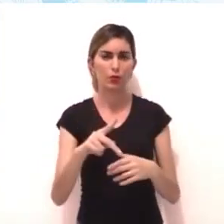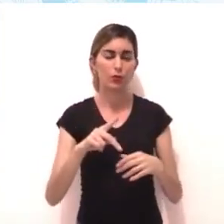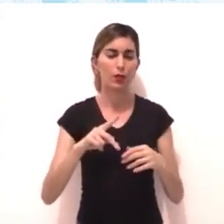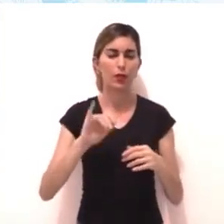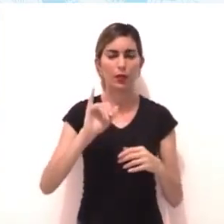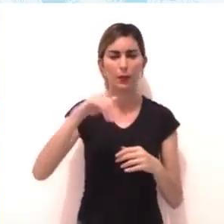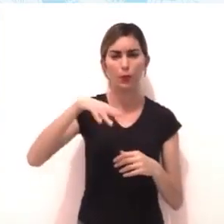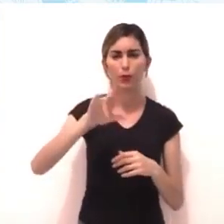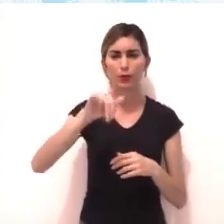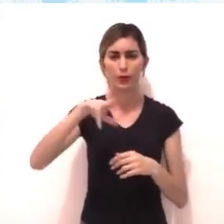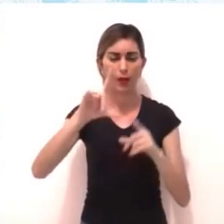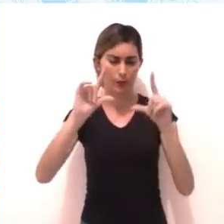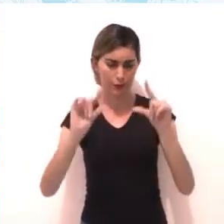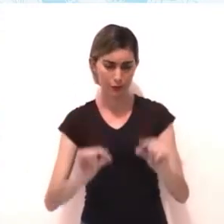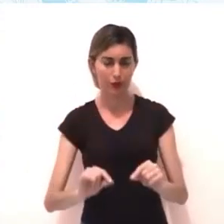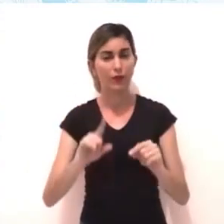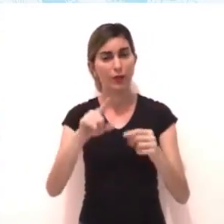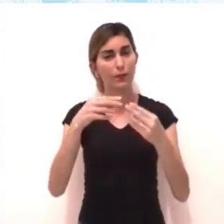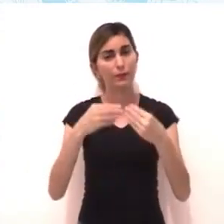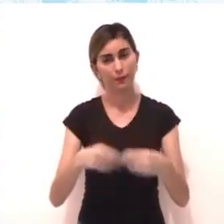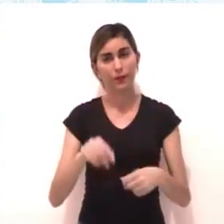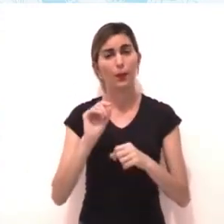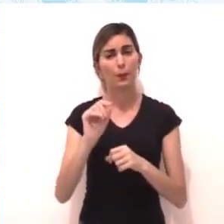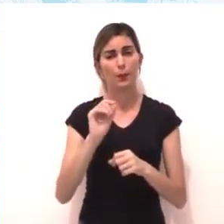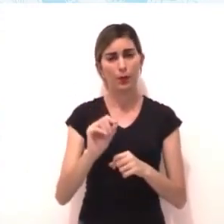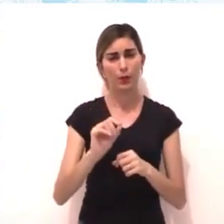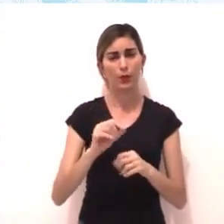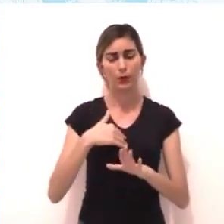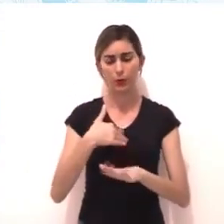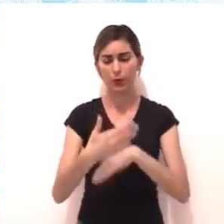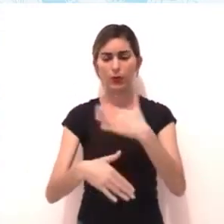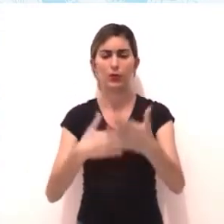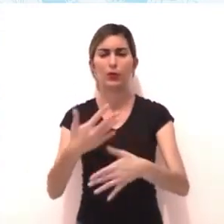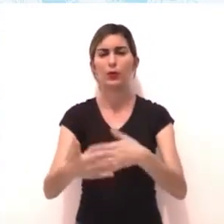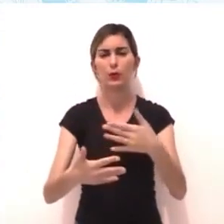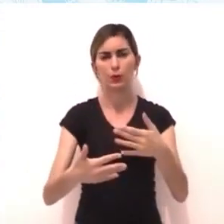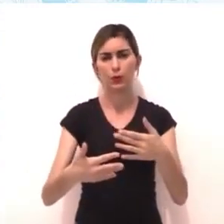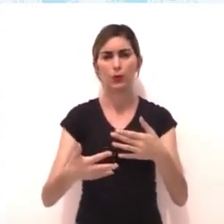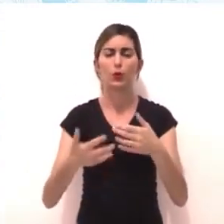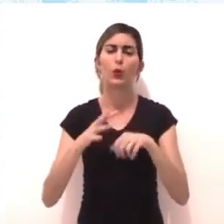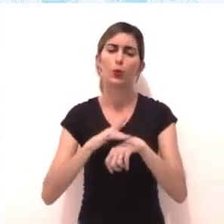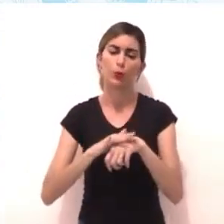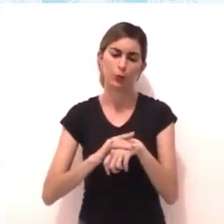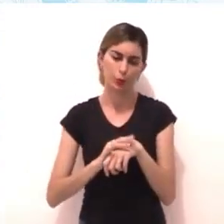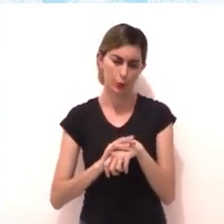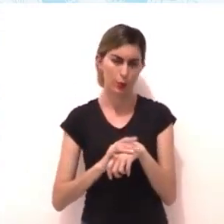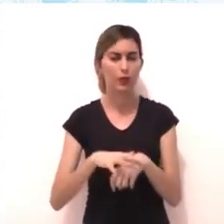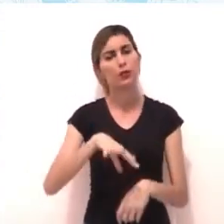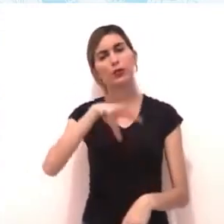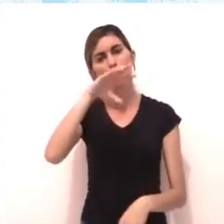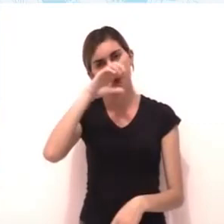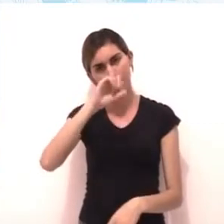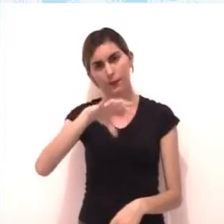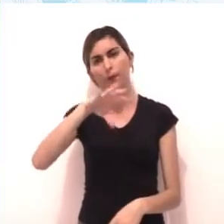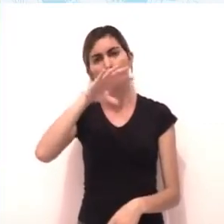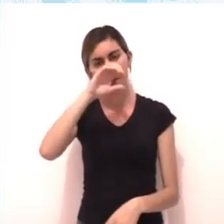ela pode baixar e você vai estar sujeito a desenvolver uma doença